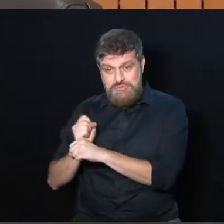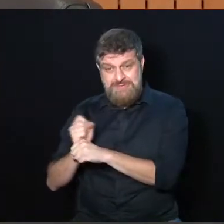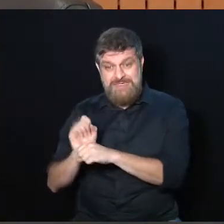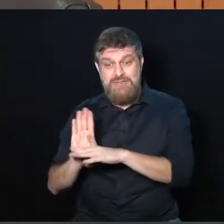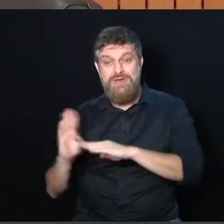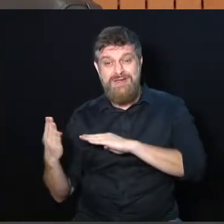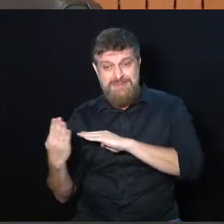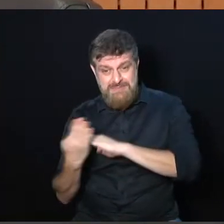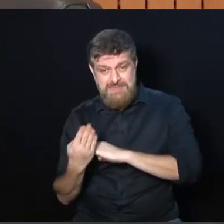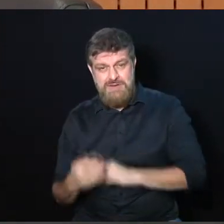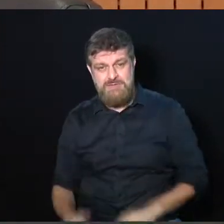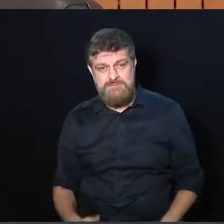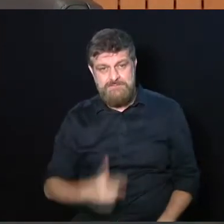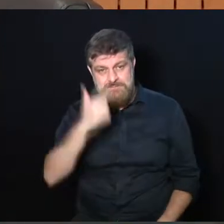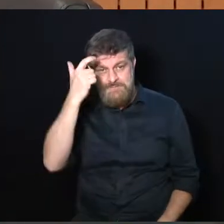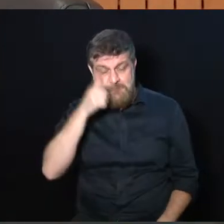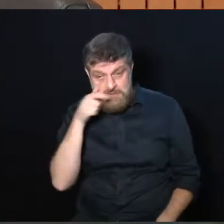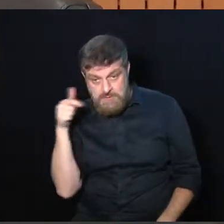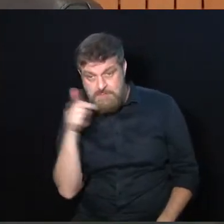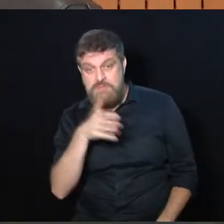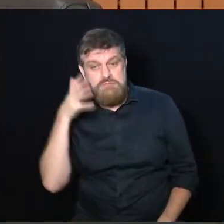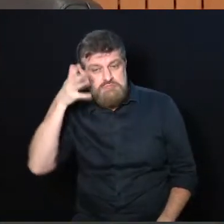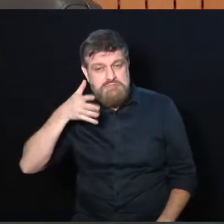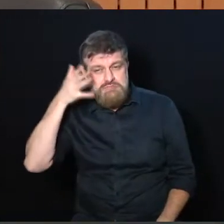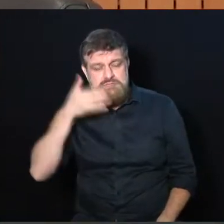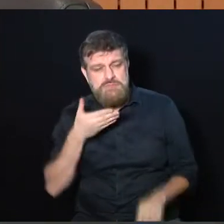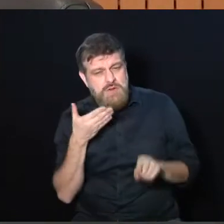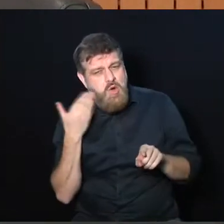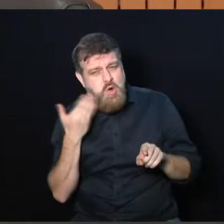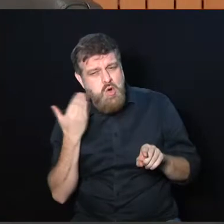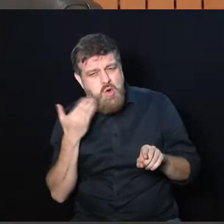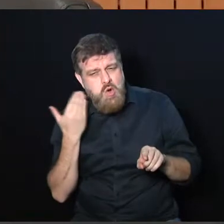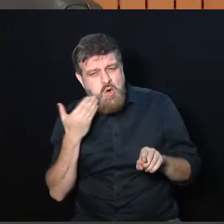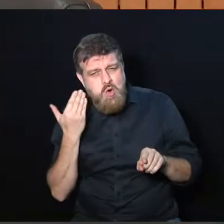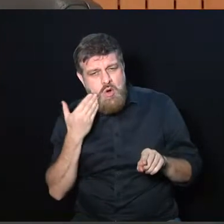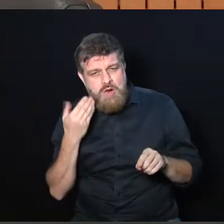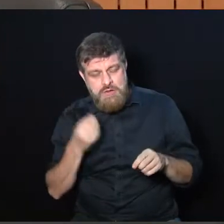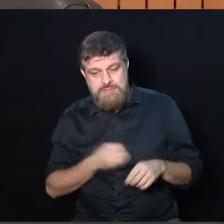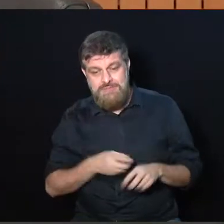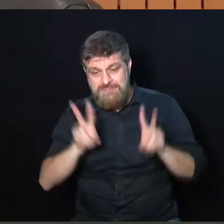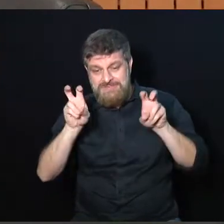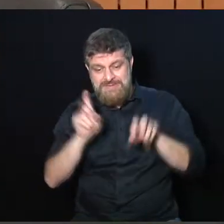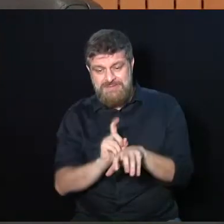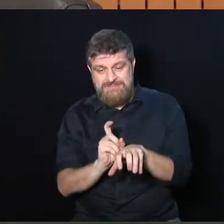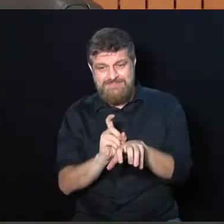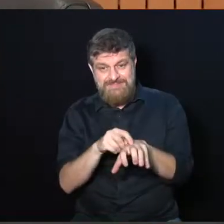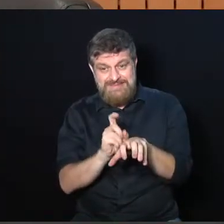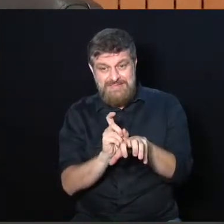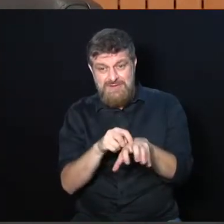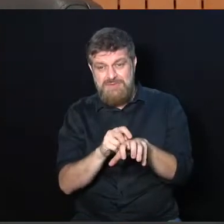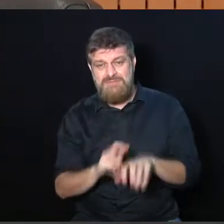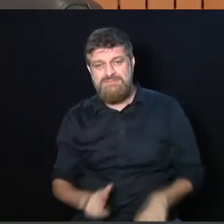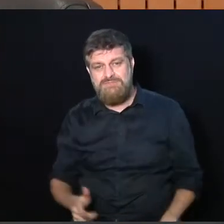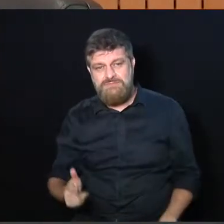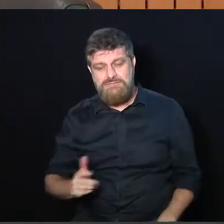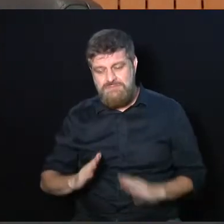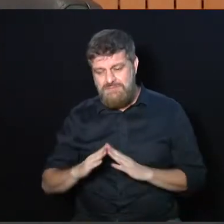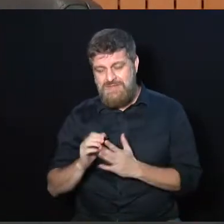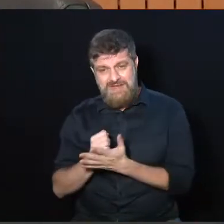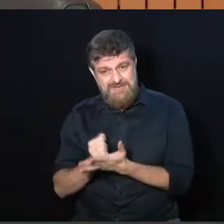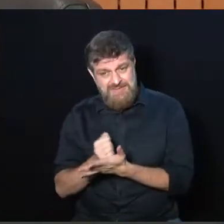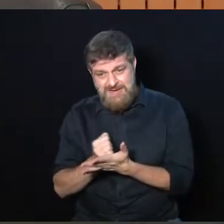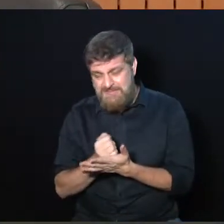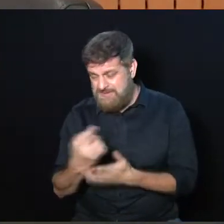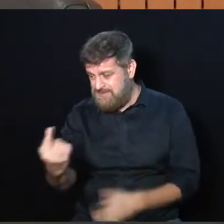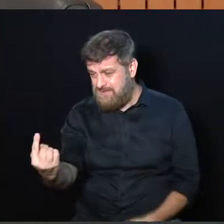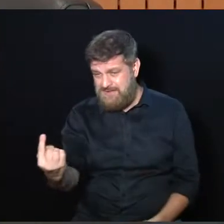por incrível que pareça, eu peguei as falas do senhor aí, comentando justamente sobre escorpião, e eu recebo na farmácia